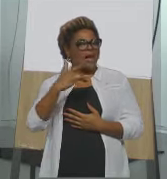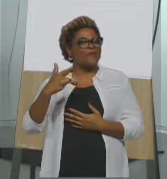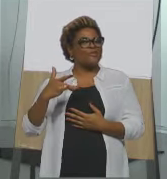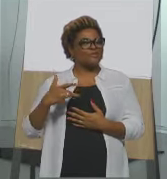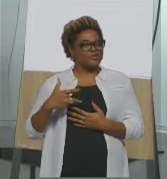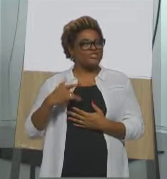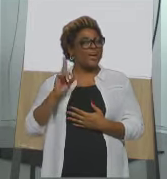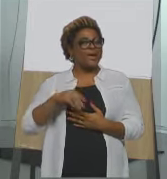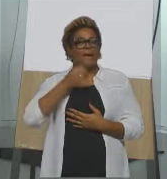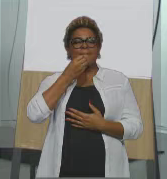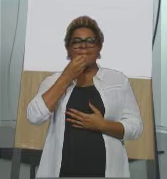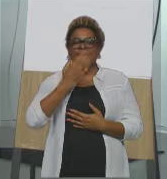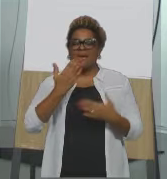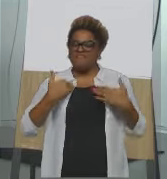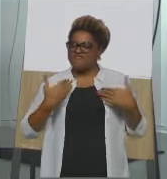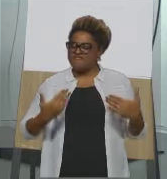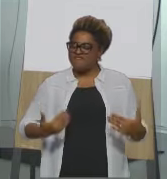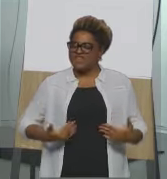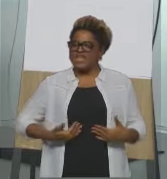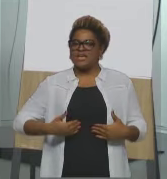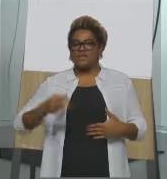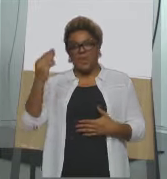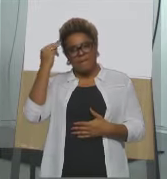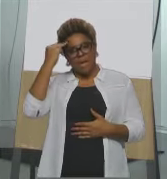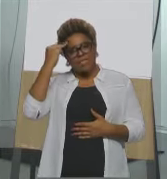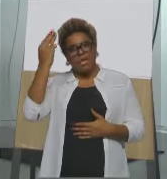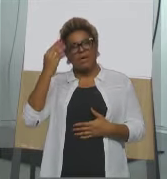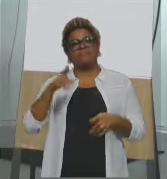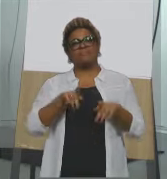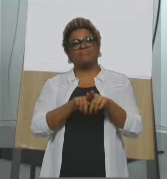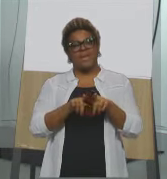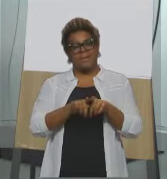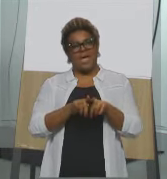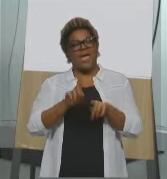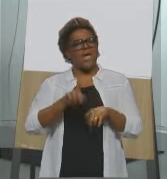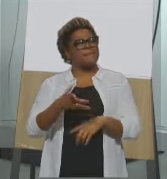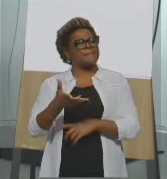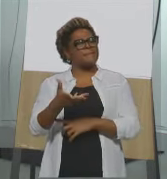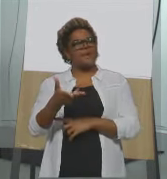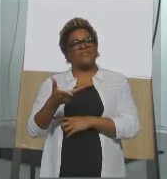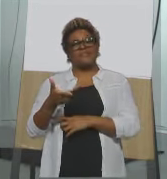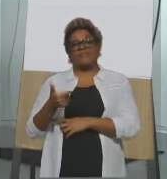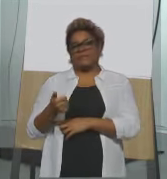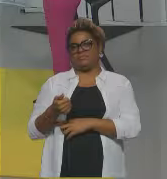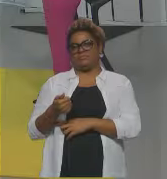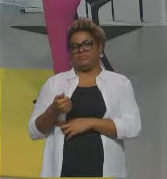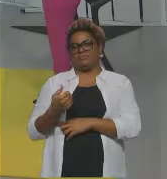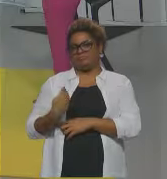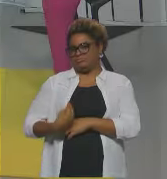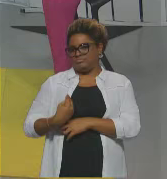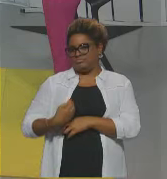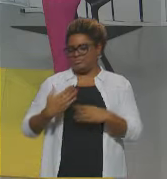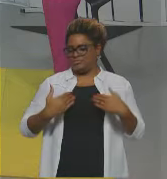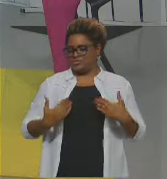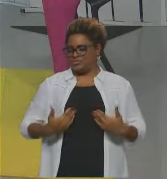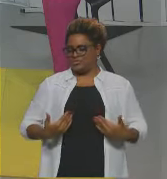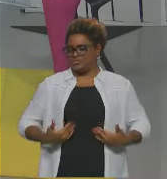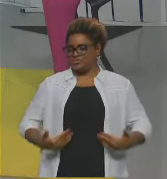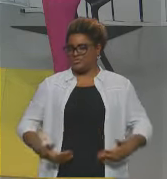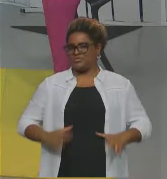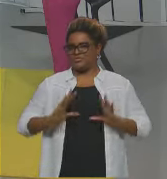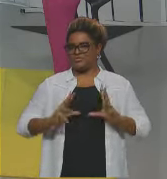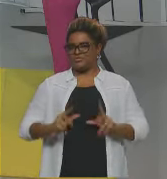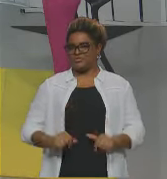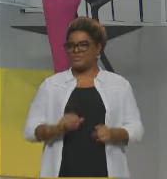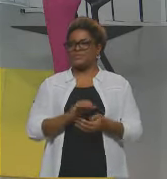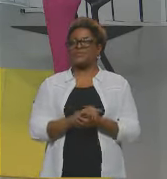bem-estar físico, mental que a gente tem é o perfeito funcionamento dos nossos órgãos. Então, qual